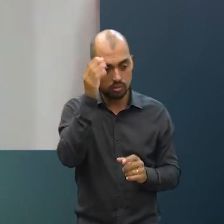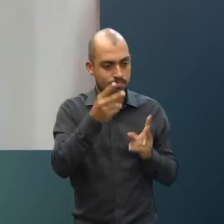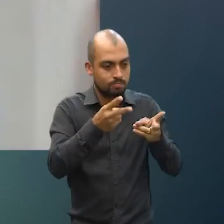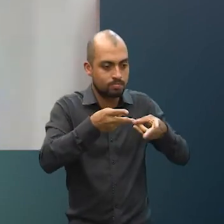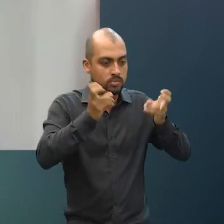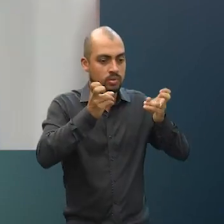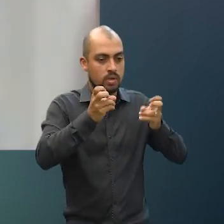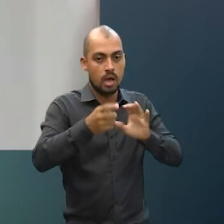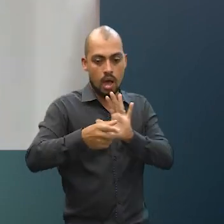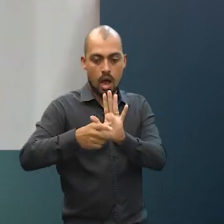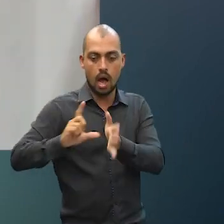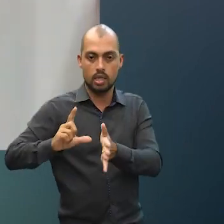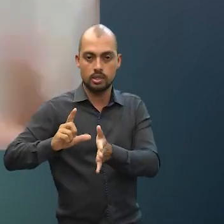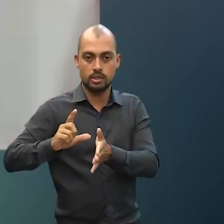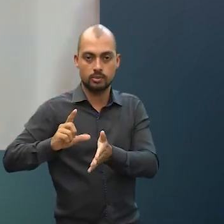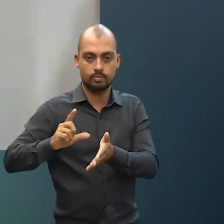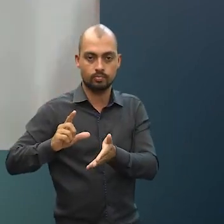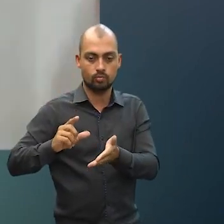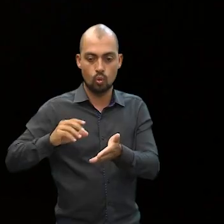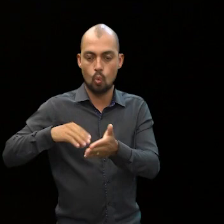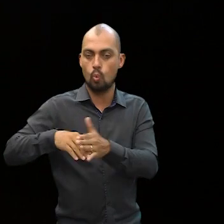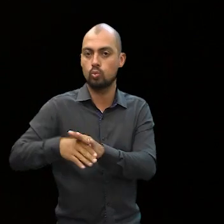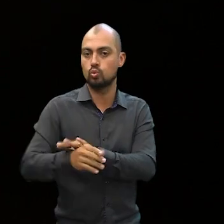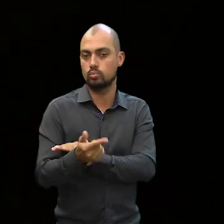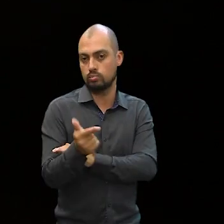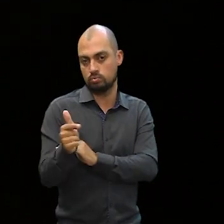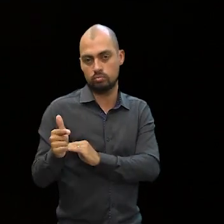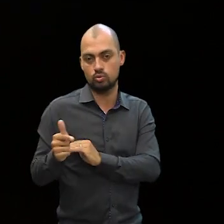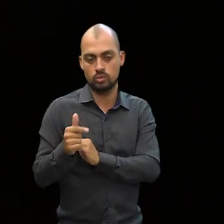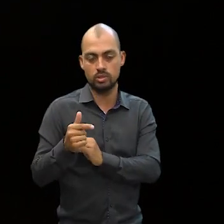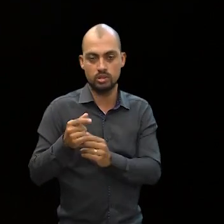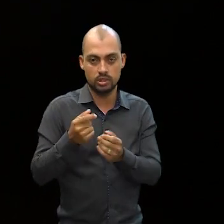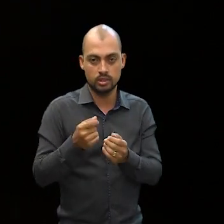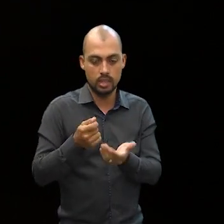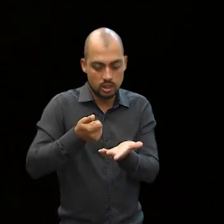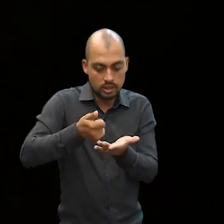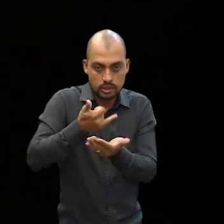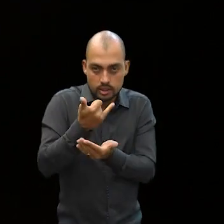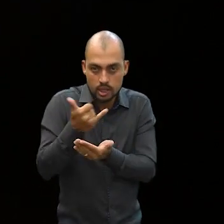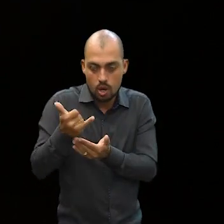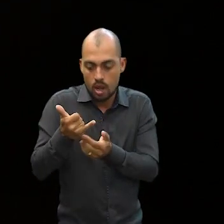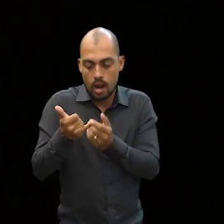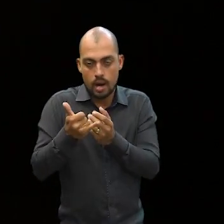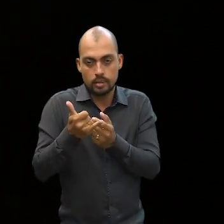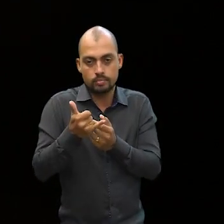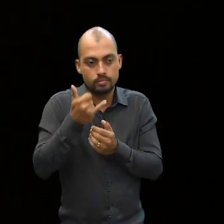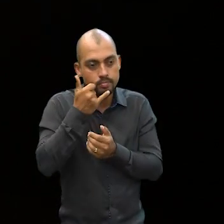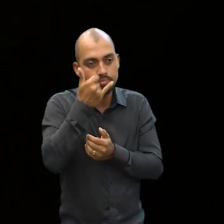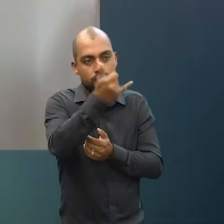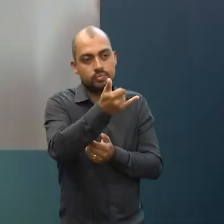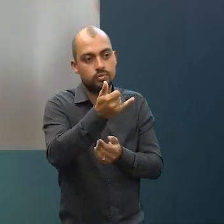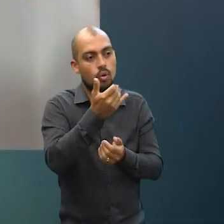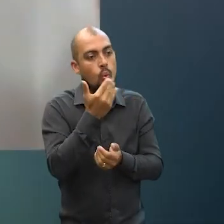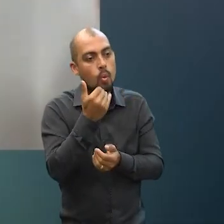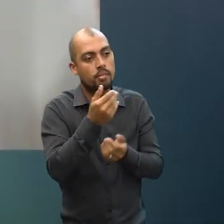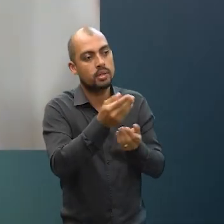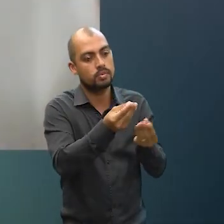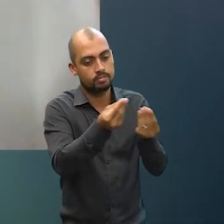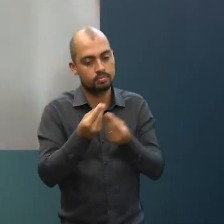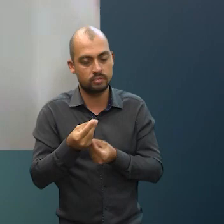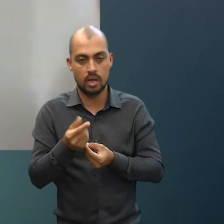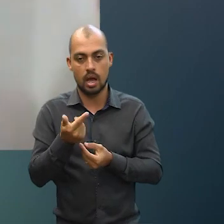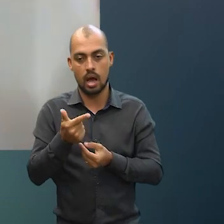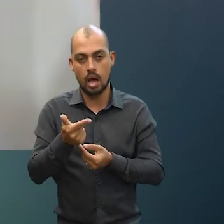gente, por exemplo, que não tinha o costume de pedir comida, começou a fazer isso, e é um comportamento que ela vai assimilar, né? Talvez não no